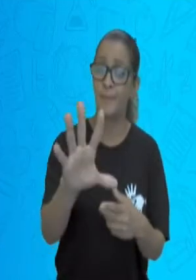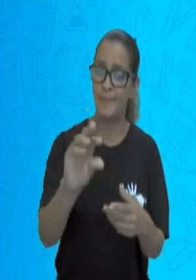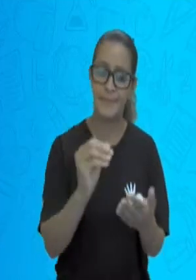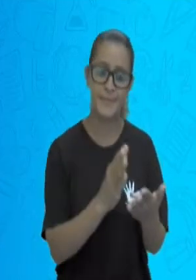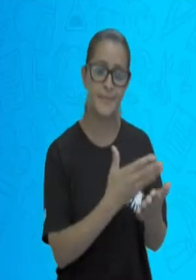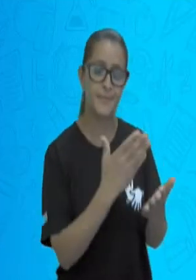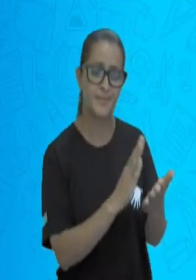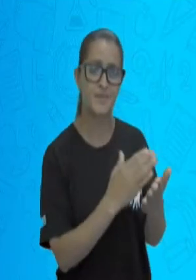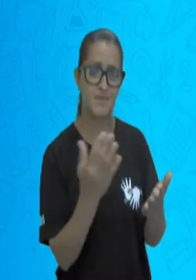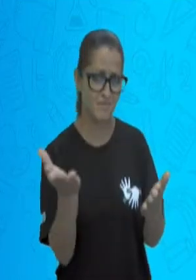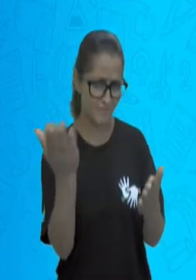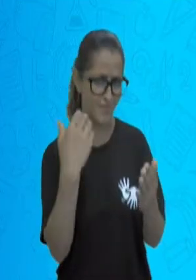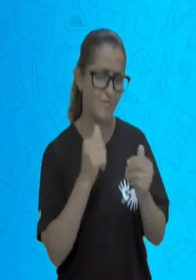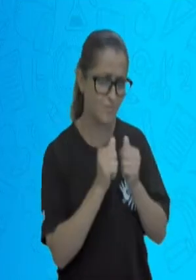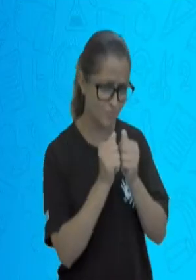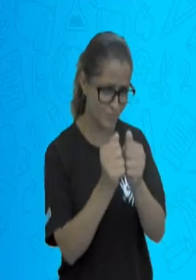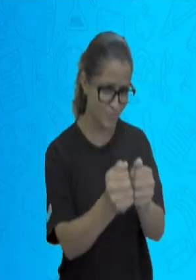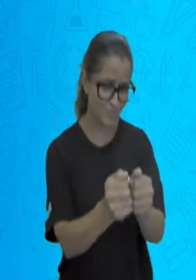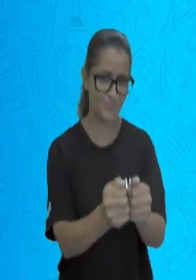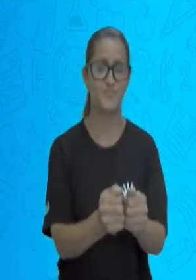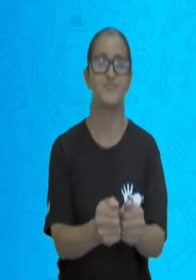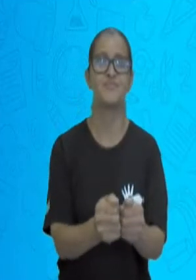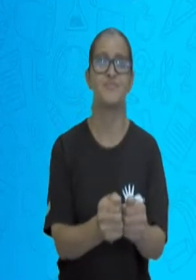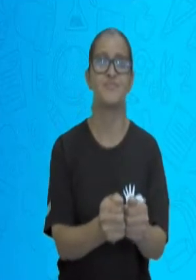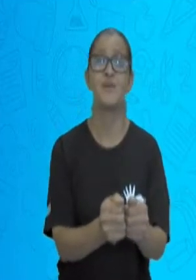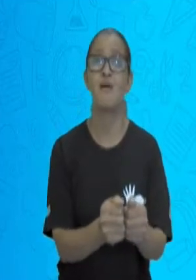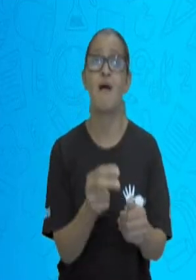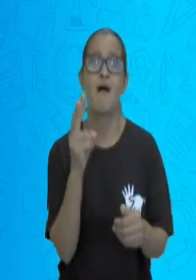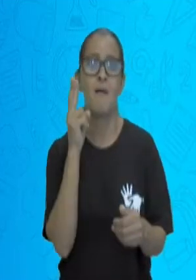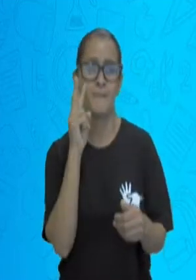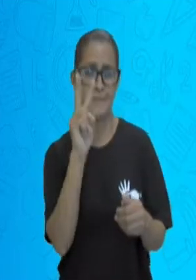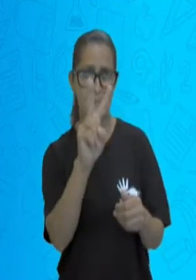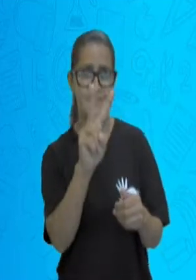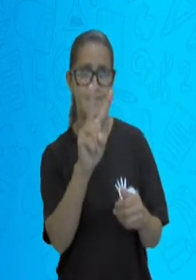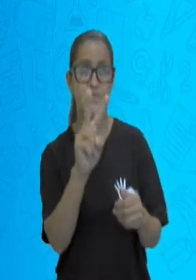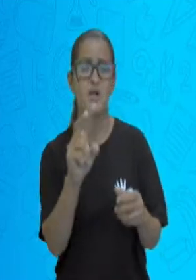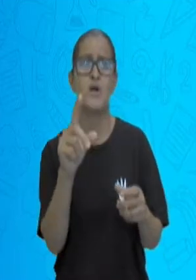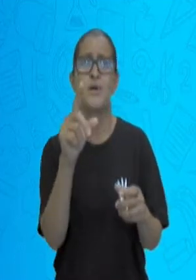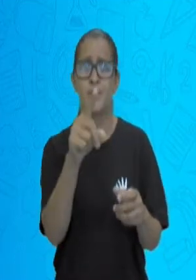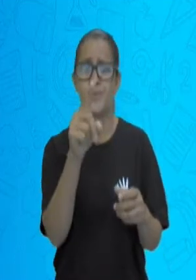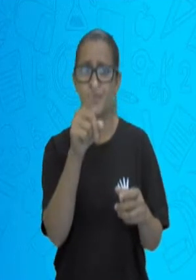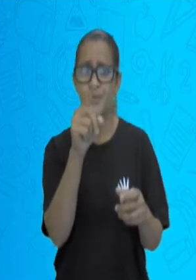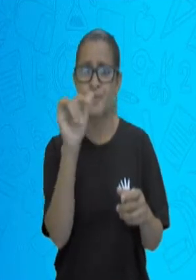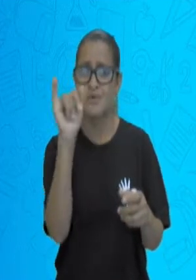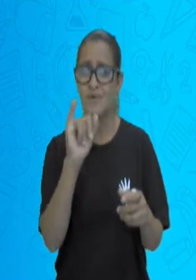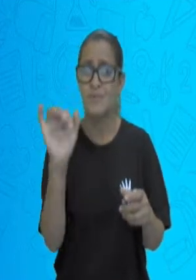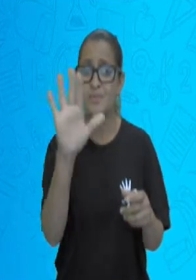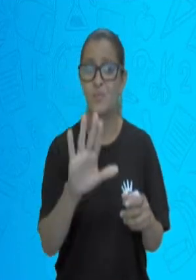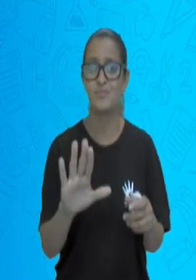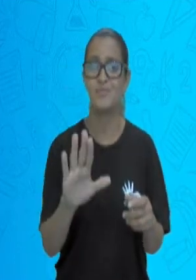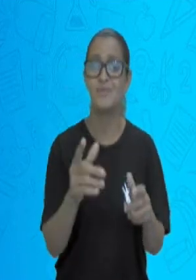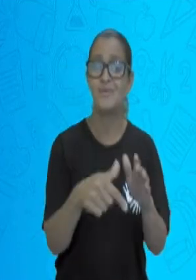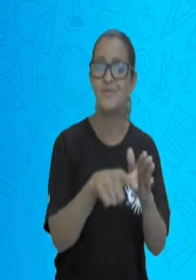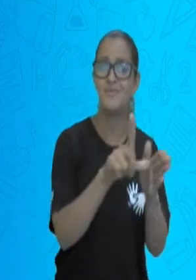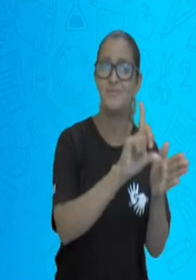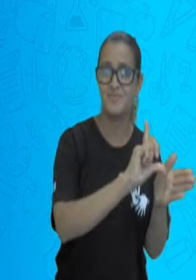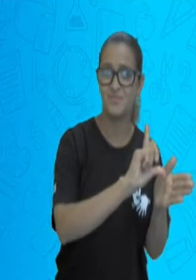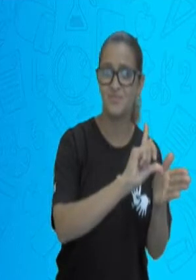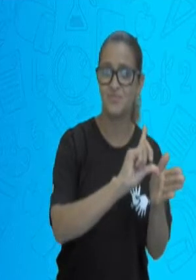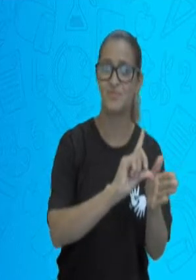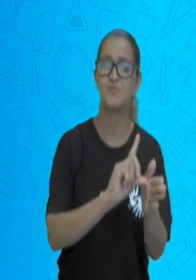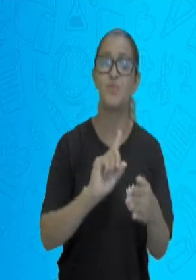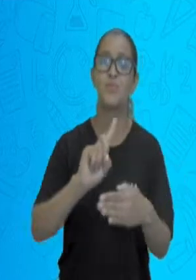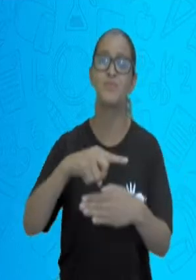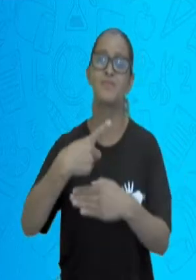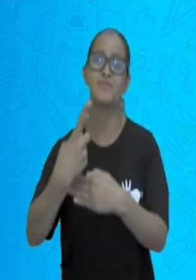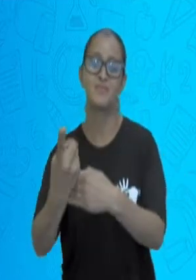caderno e vamos fazer juntos. Nós vamos agora colocar o antes e o depois desses